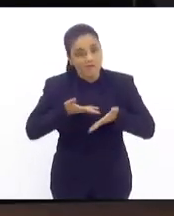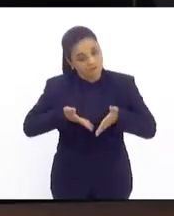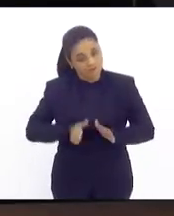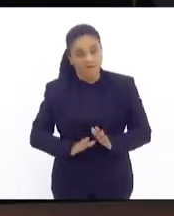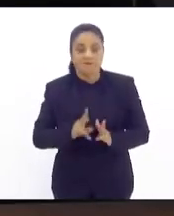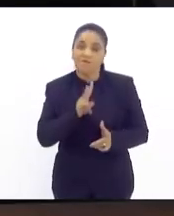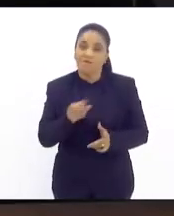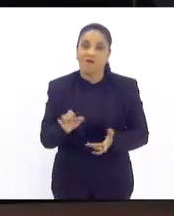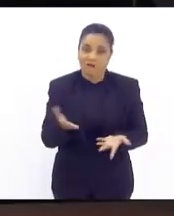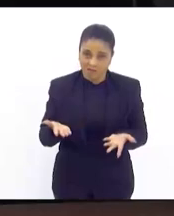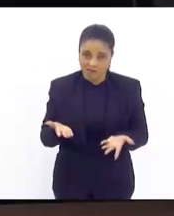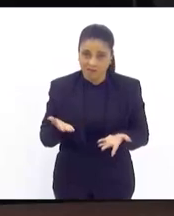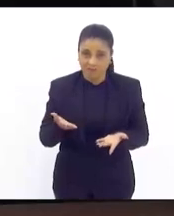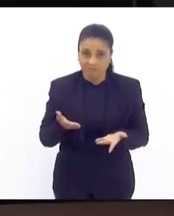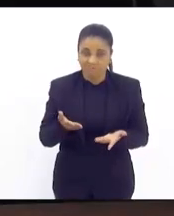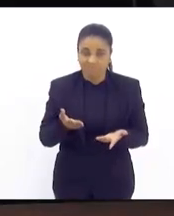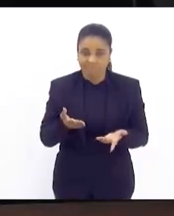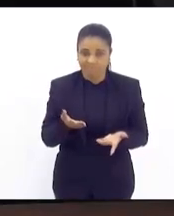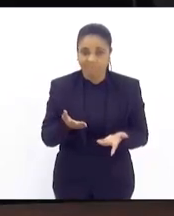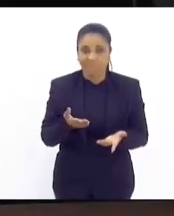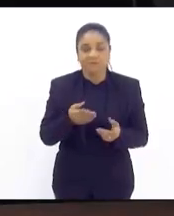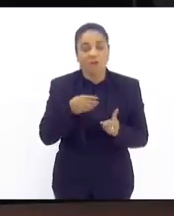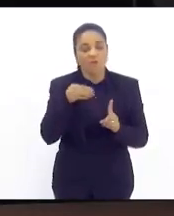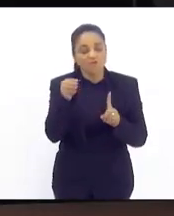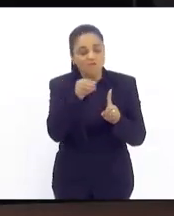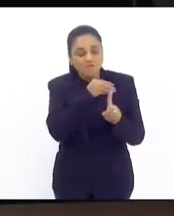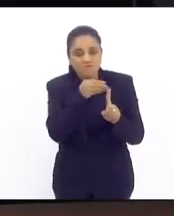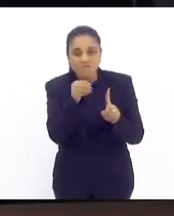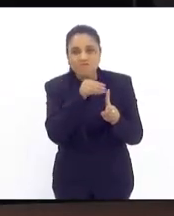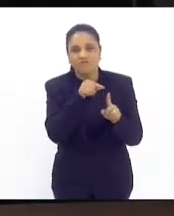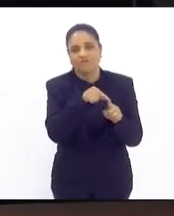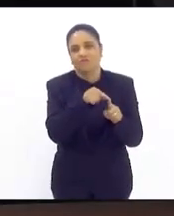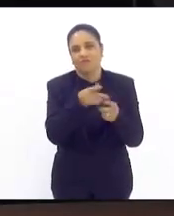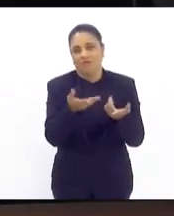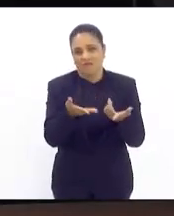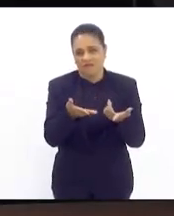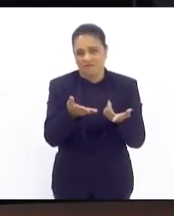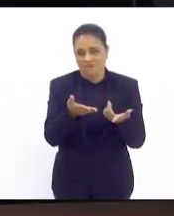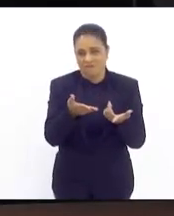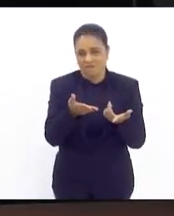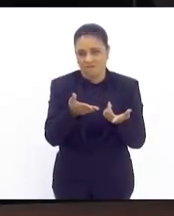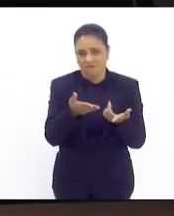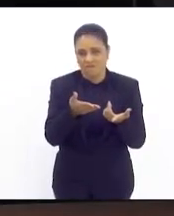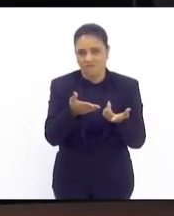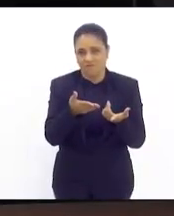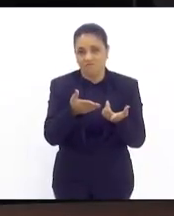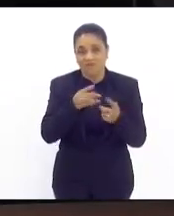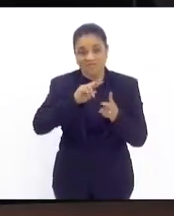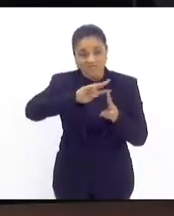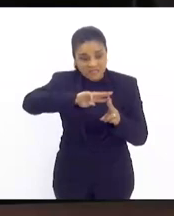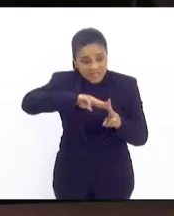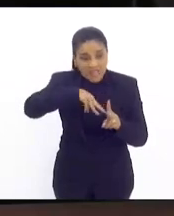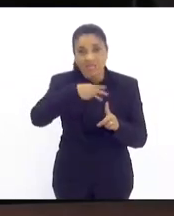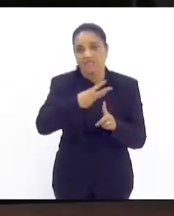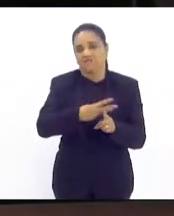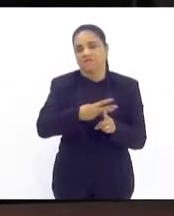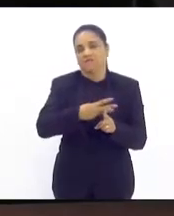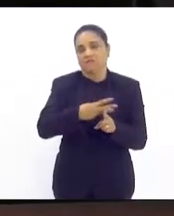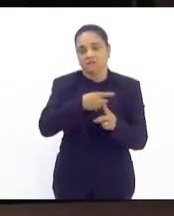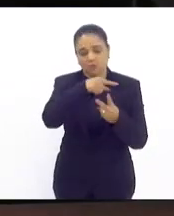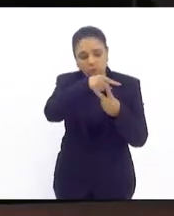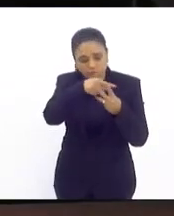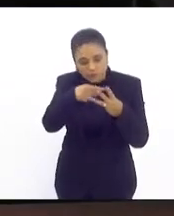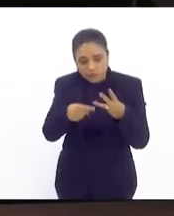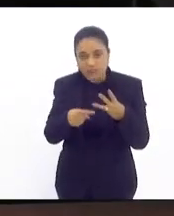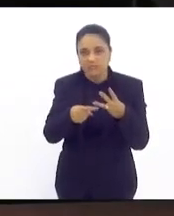uma uma um estado de vulnerabilidade eu posso colocar assim três vezes porque são três